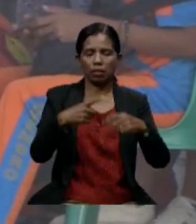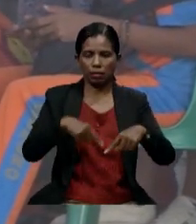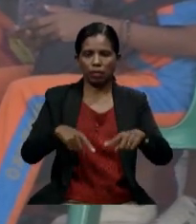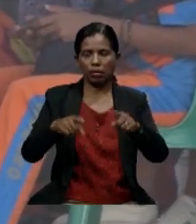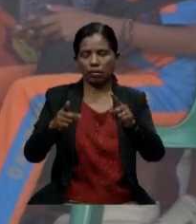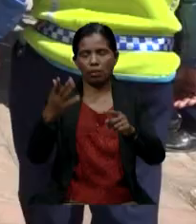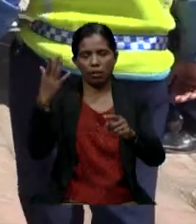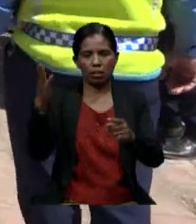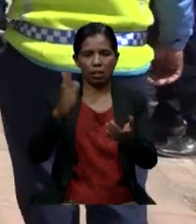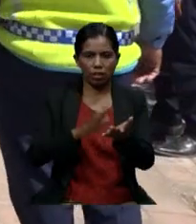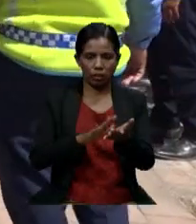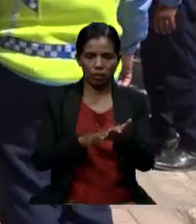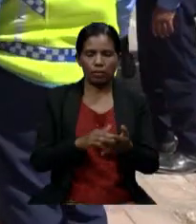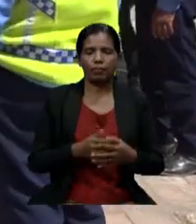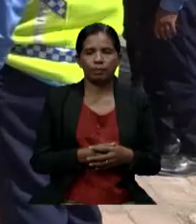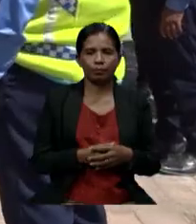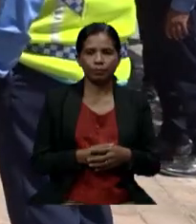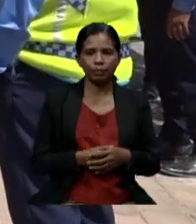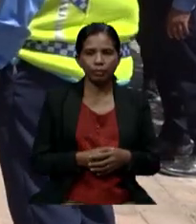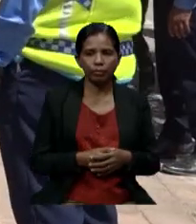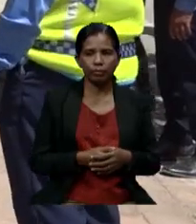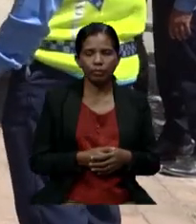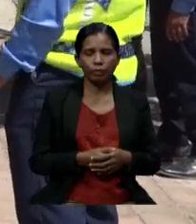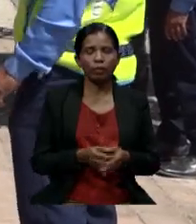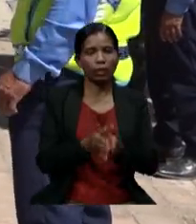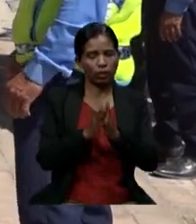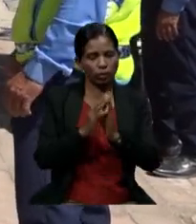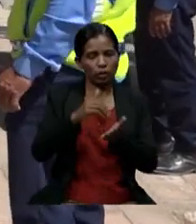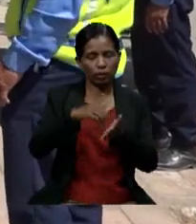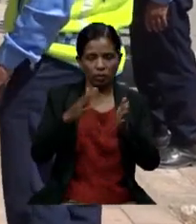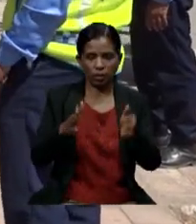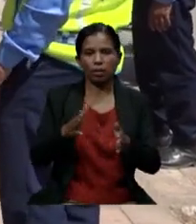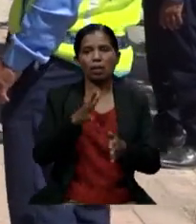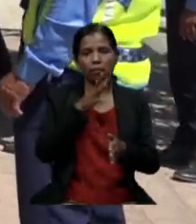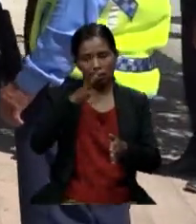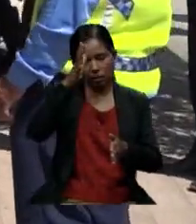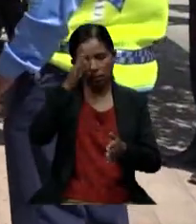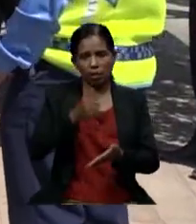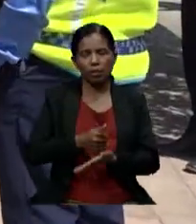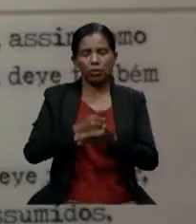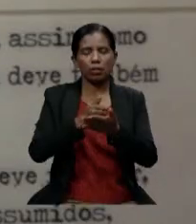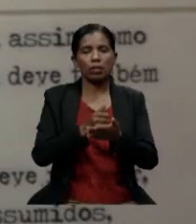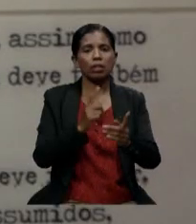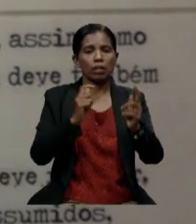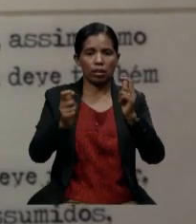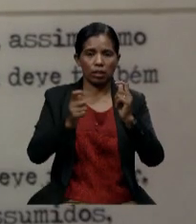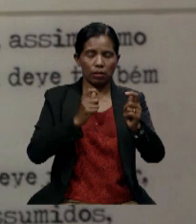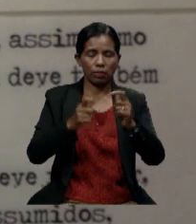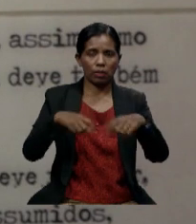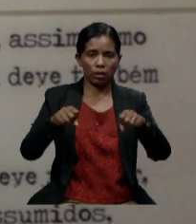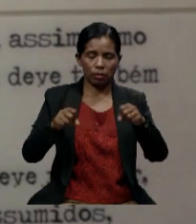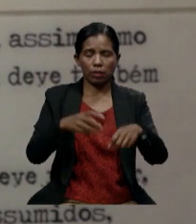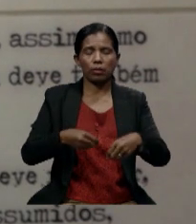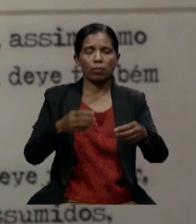operação ia escola. Domingo Sarmento Gama, russo estudante Sira nia Inanaman, nebe facilita transporte ba Oan Sira, tem que preencher